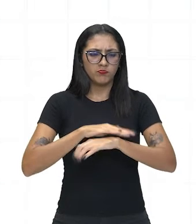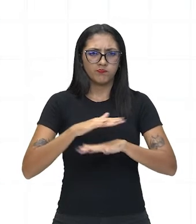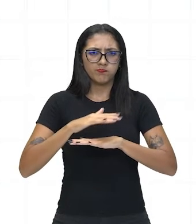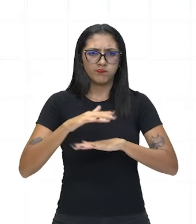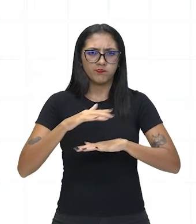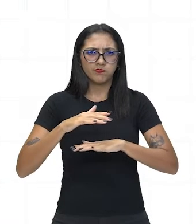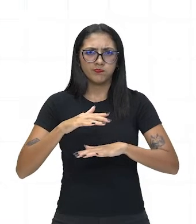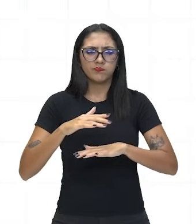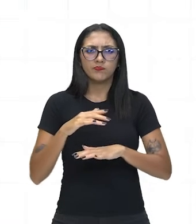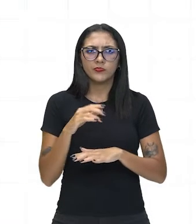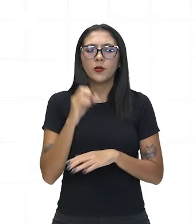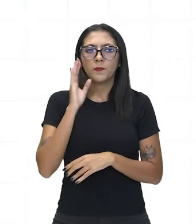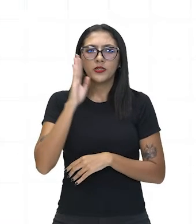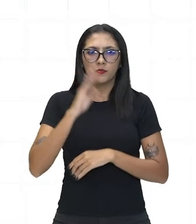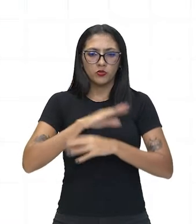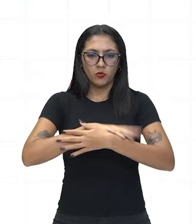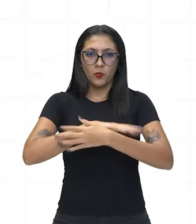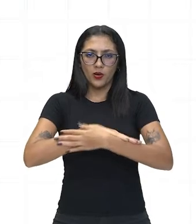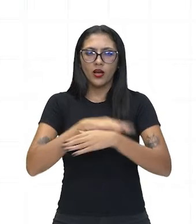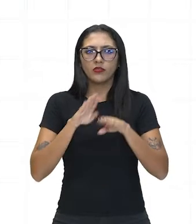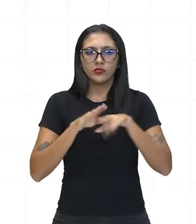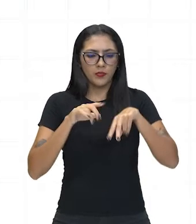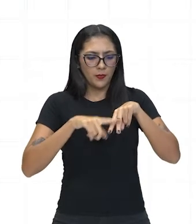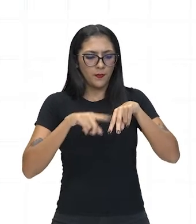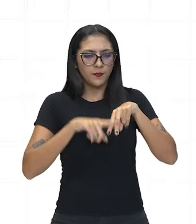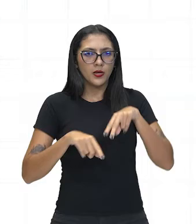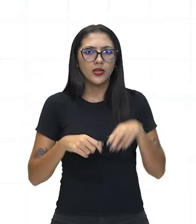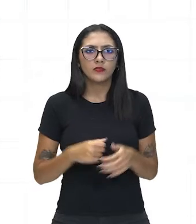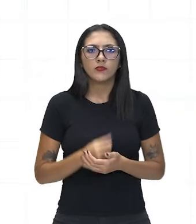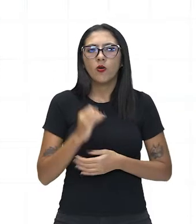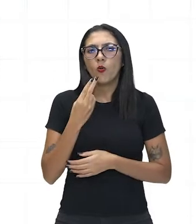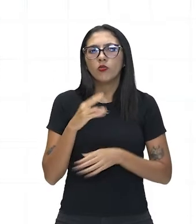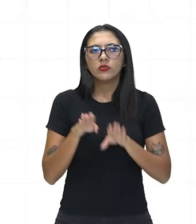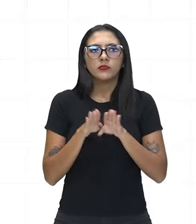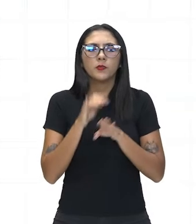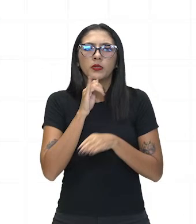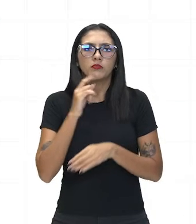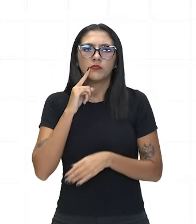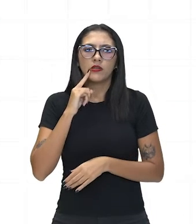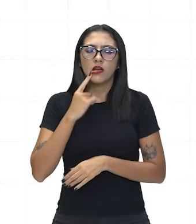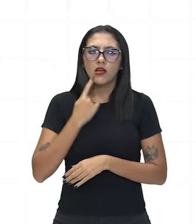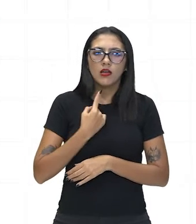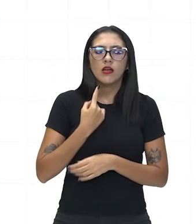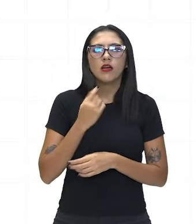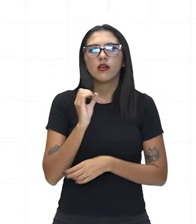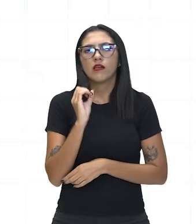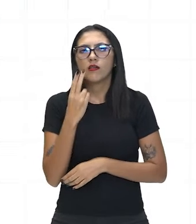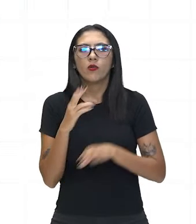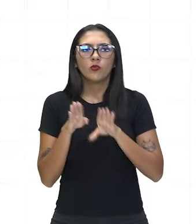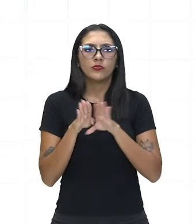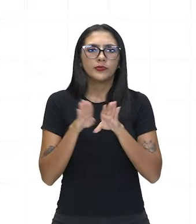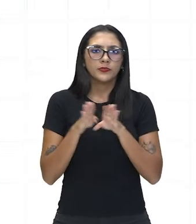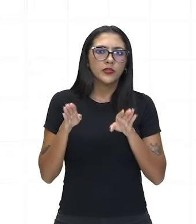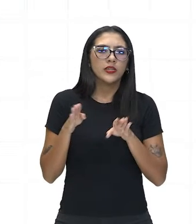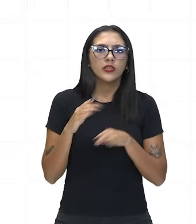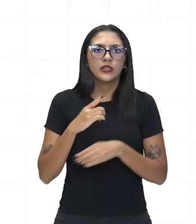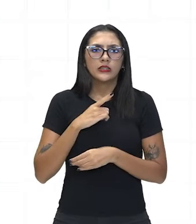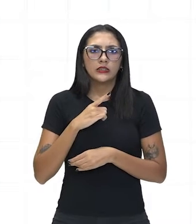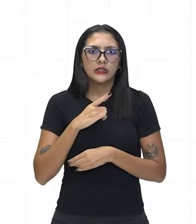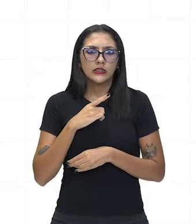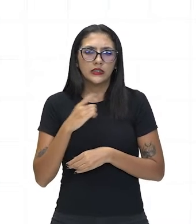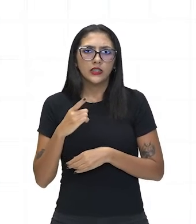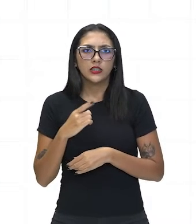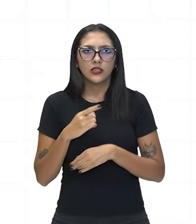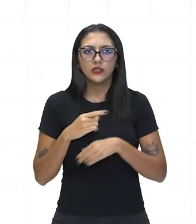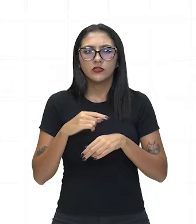nos braços e pernas, inconsciência, salivação excessiva, liberação involuntária de